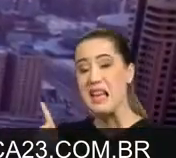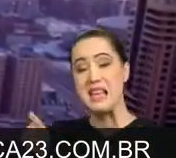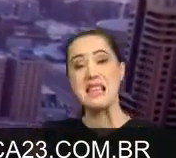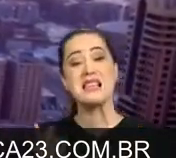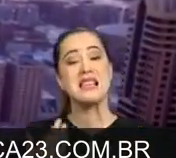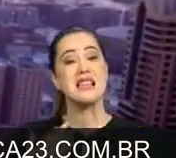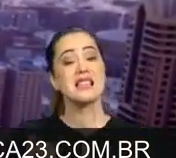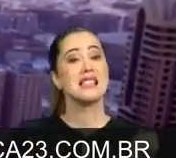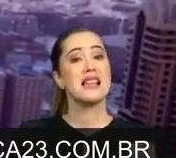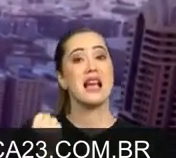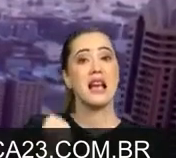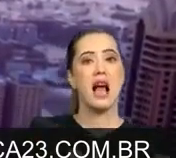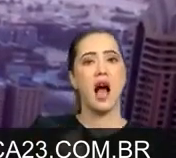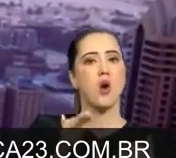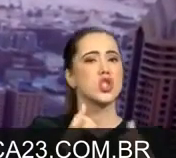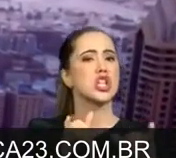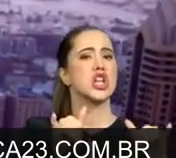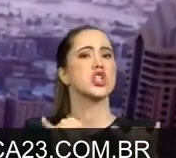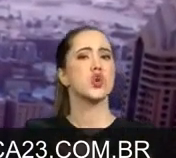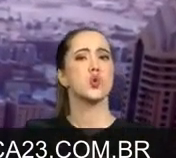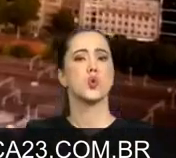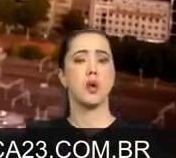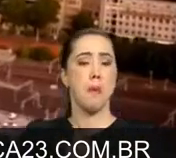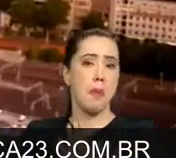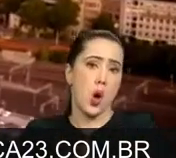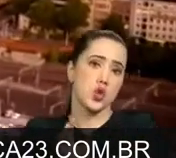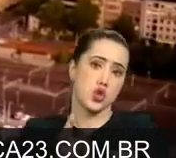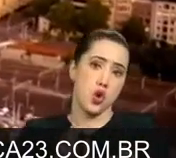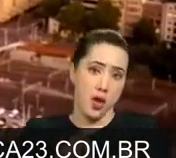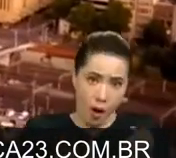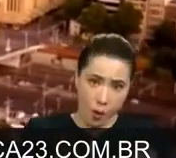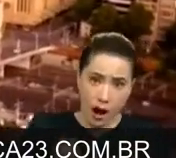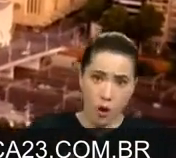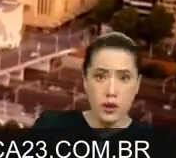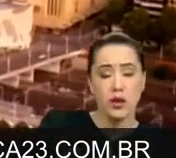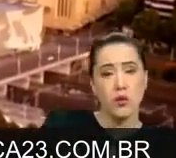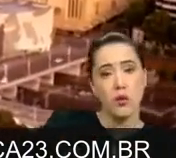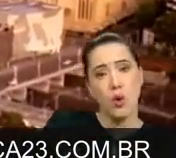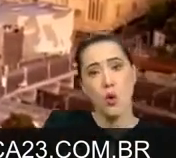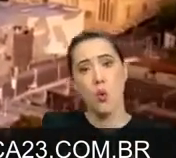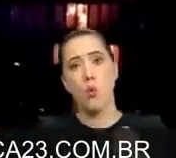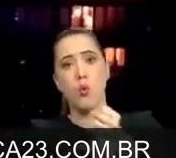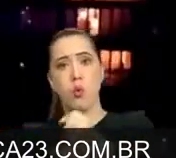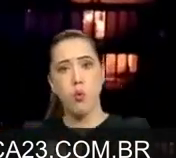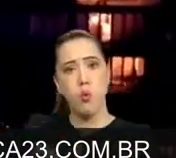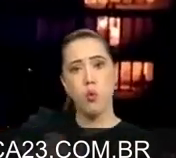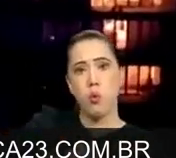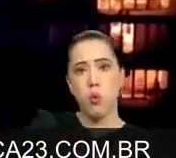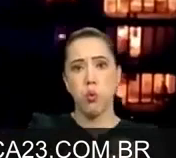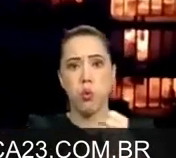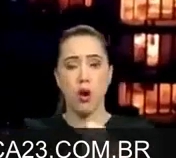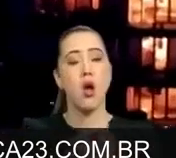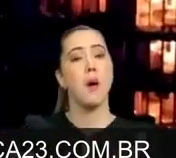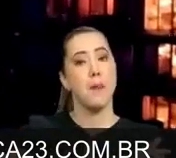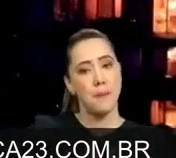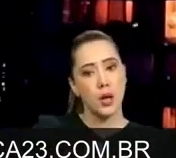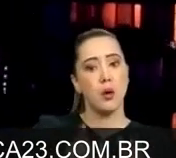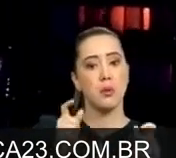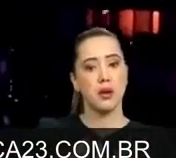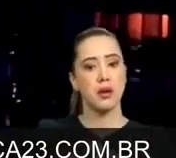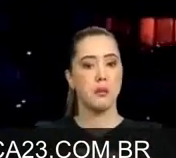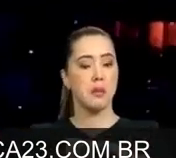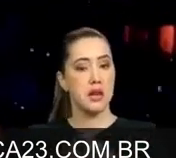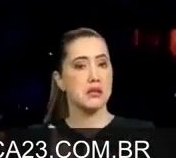inglês para Veículo Elétrico de Pouso e Decolagem Vertical, serão fabricados em uma unidade da própria Embraer, que